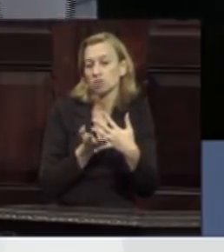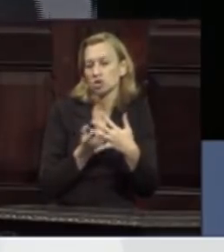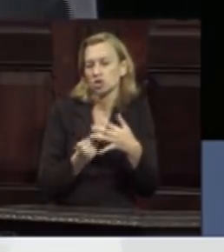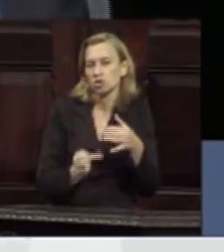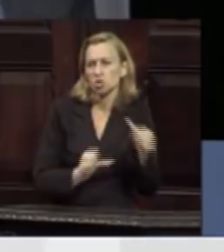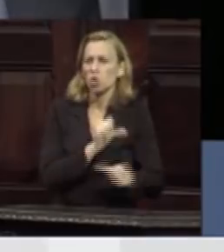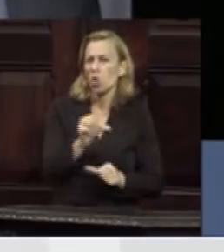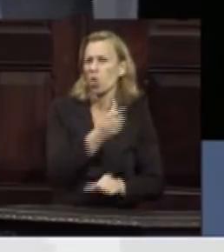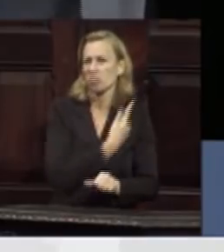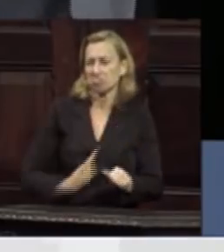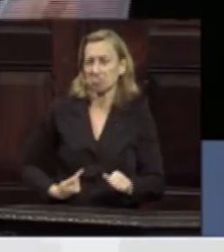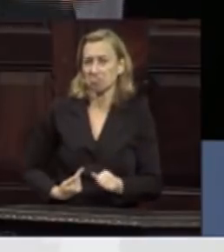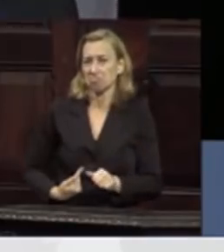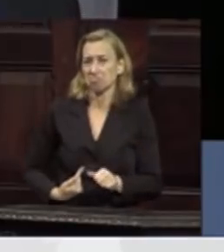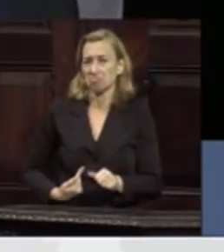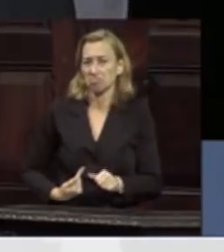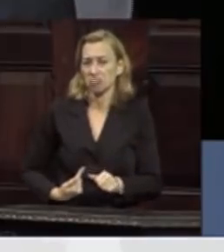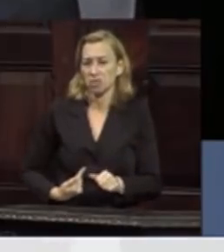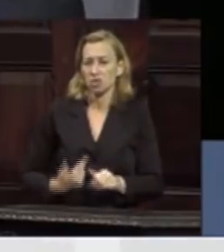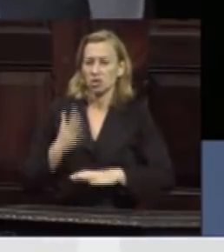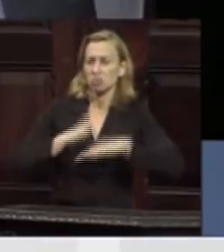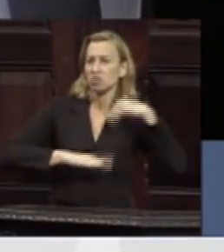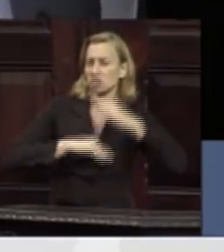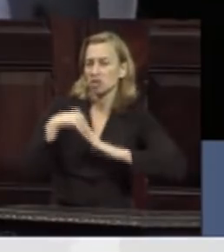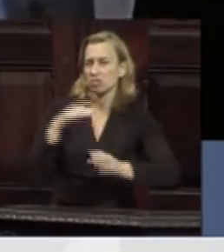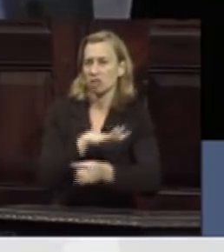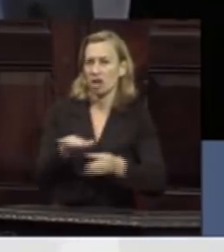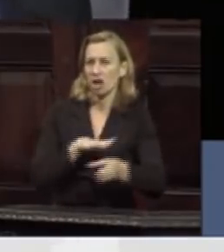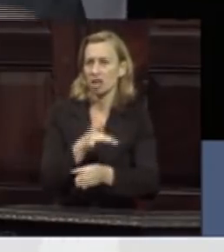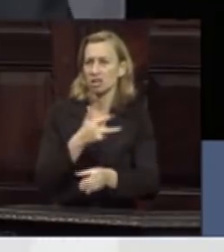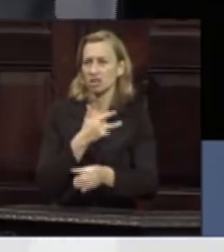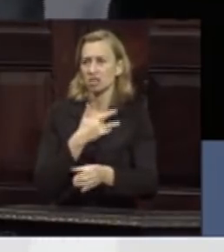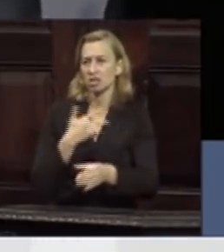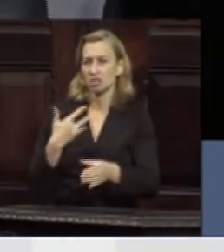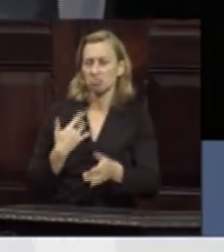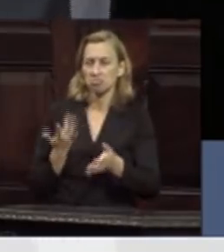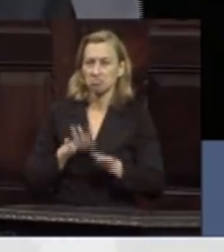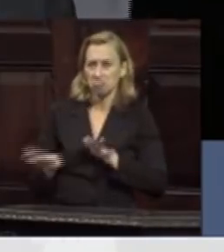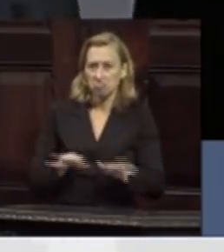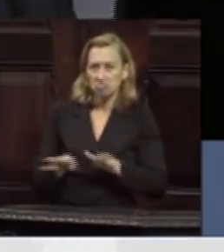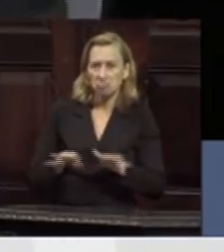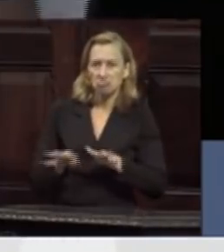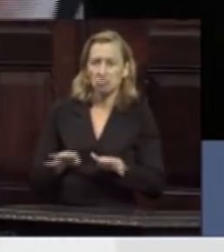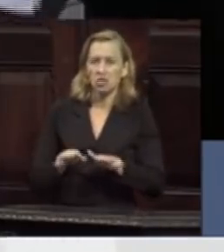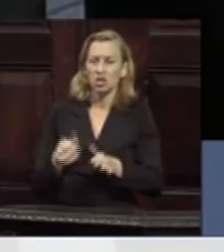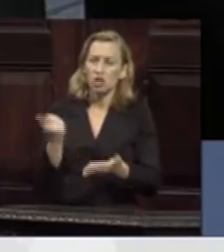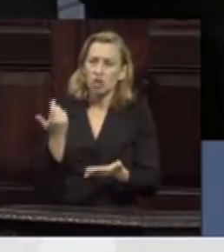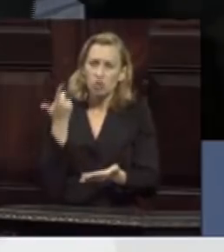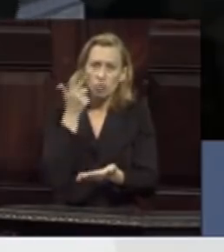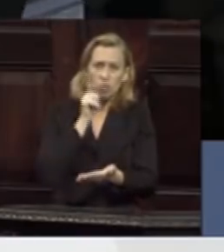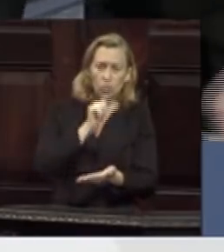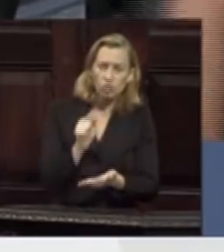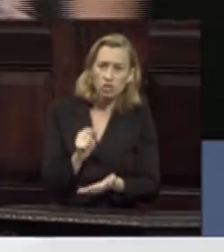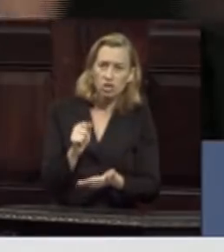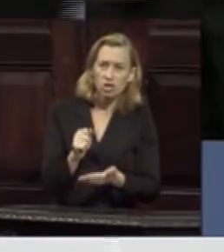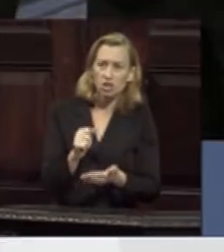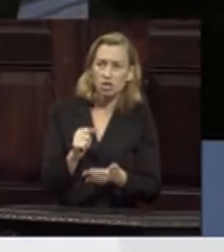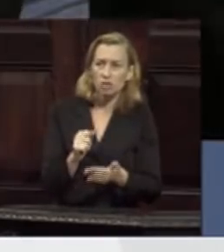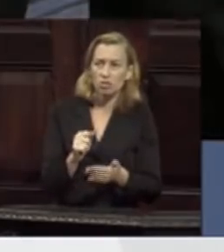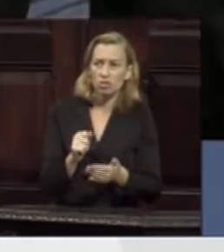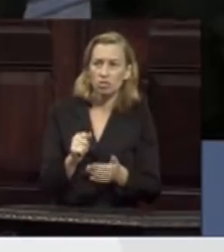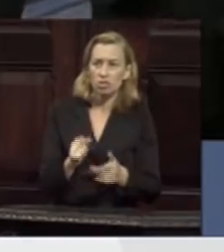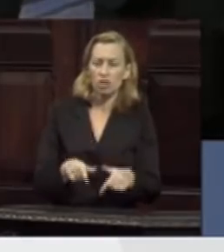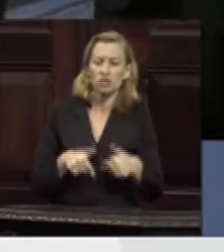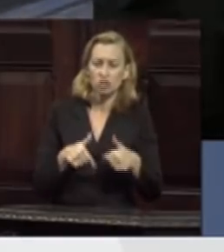Mudou o governo, os servidores se mobilizaram e conseguiram antecipar todas as parcelas.